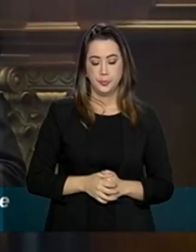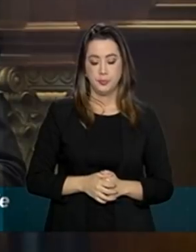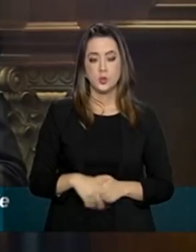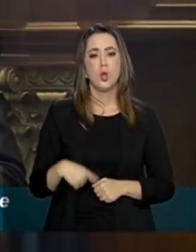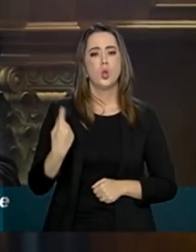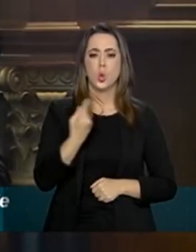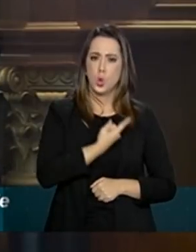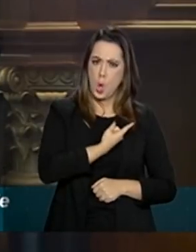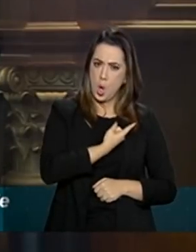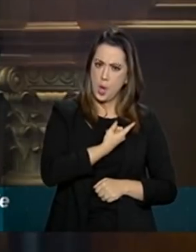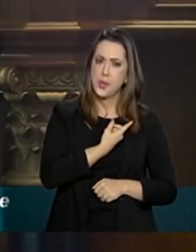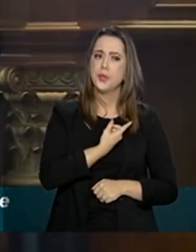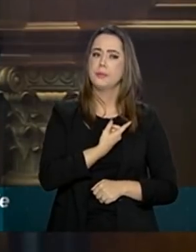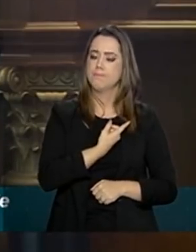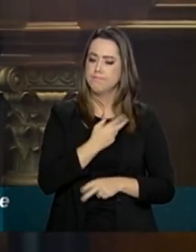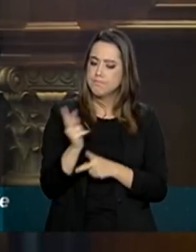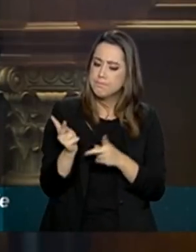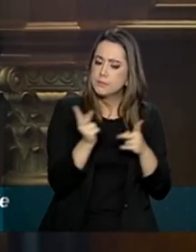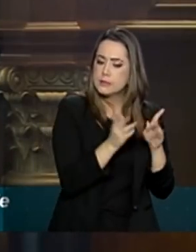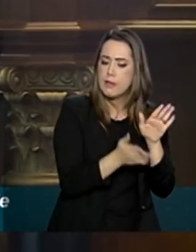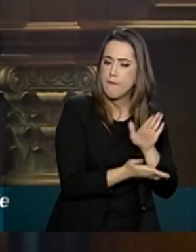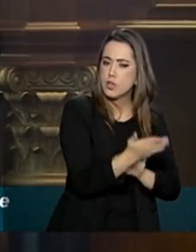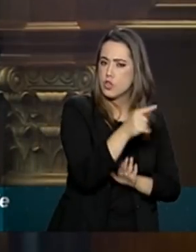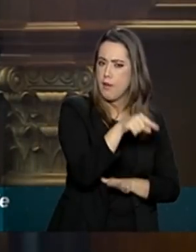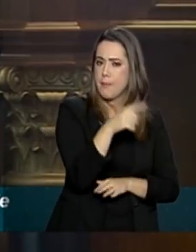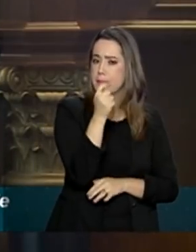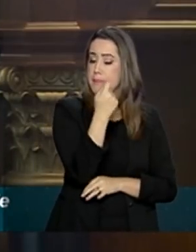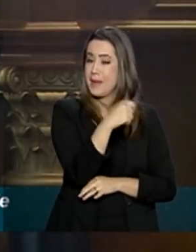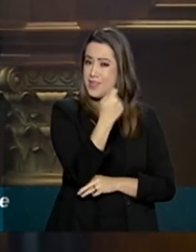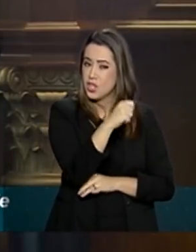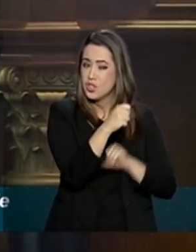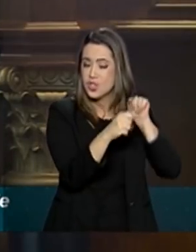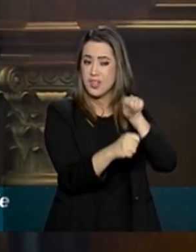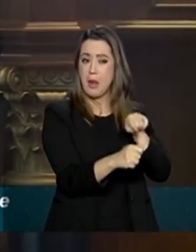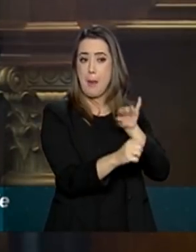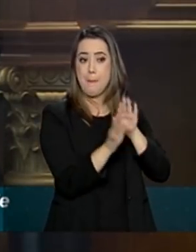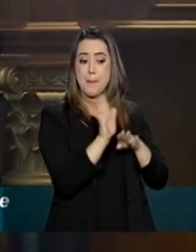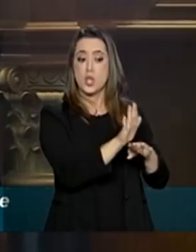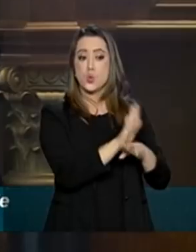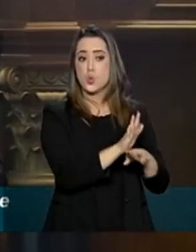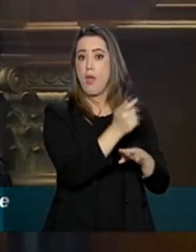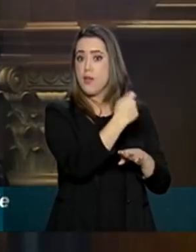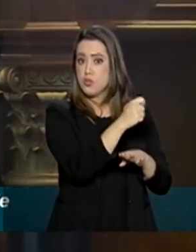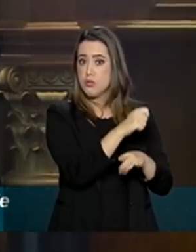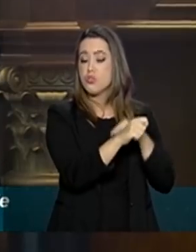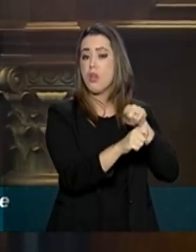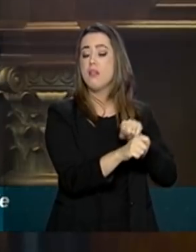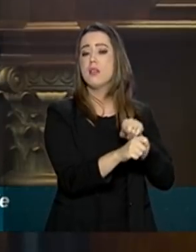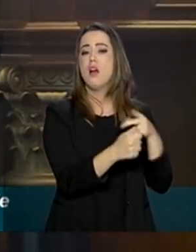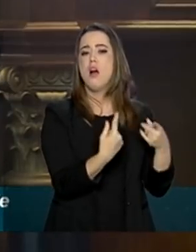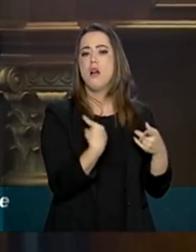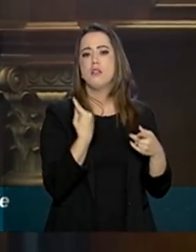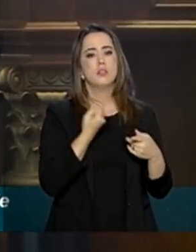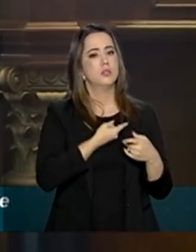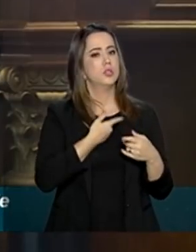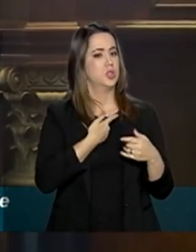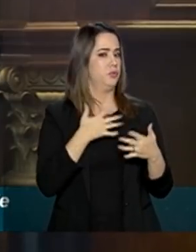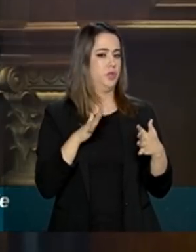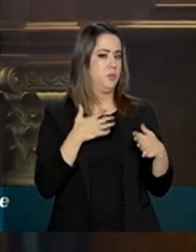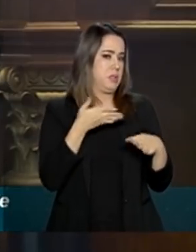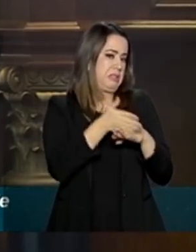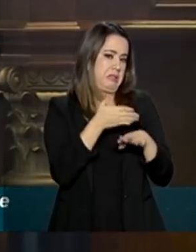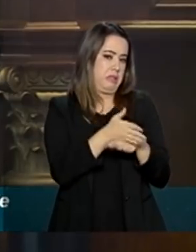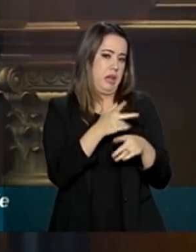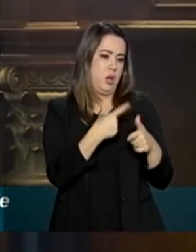Faremos uma viagem brevemente à Argentina. Vamos colaborar no que for possível com aquele país, sem nos imiscuirmos nas questões